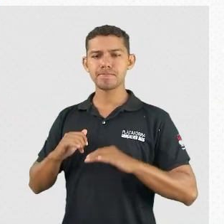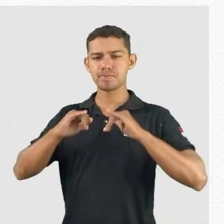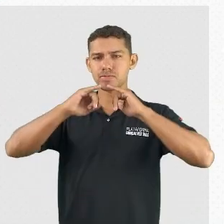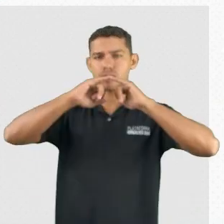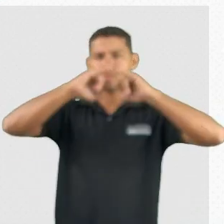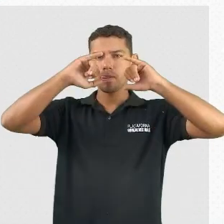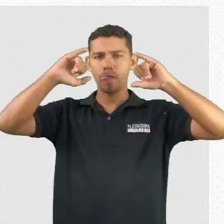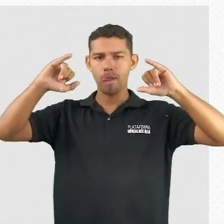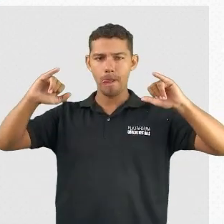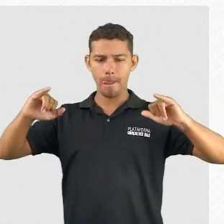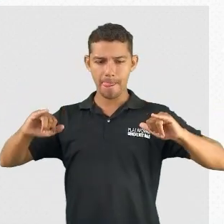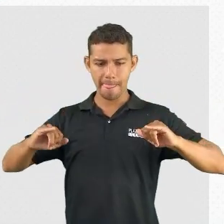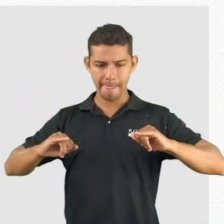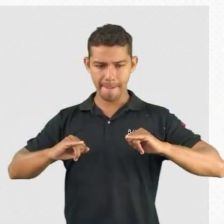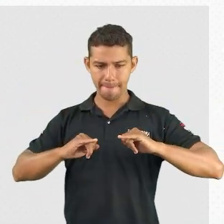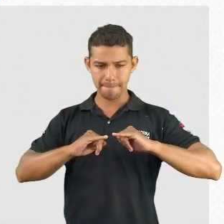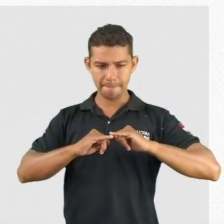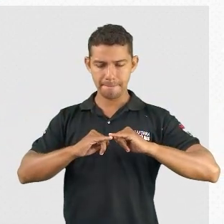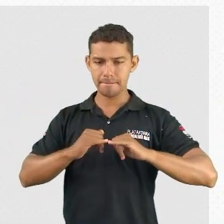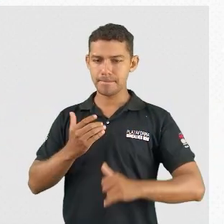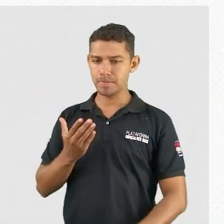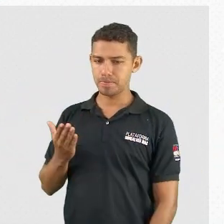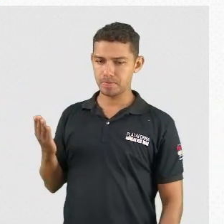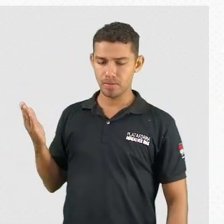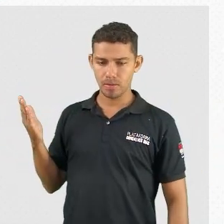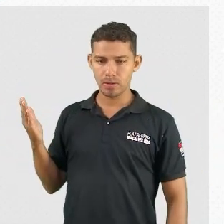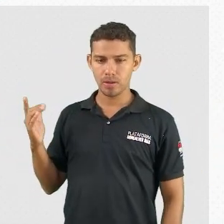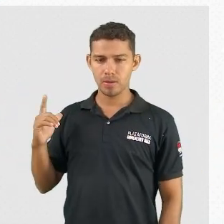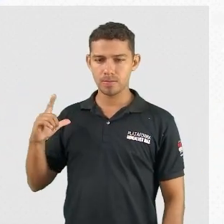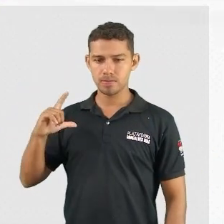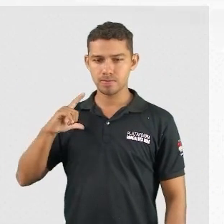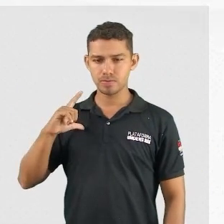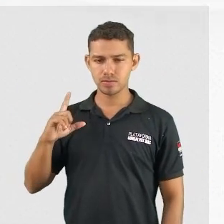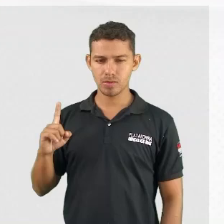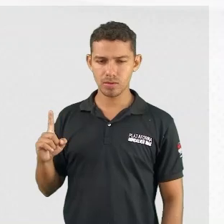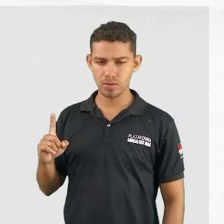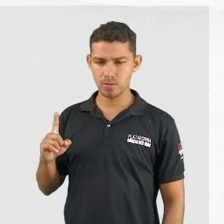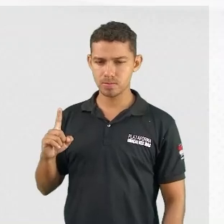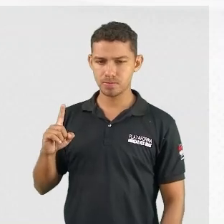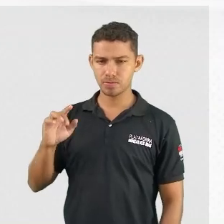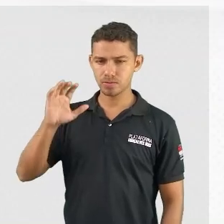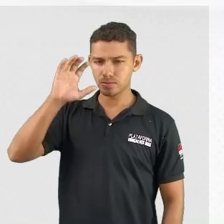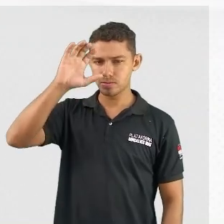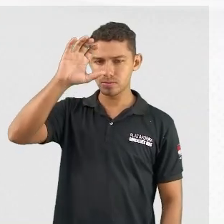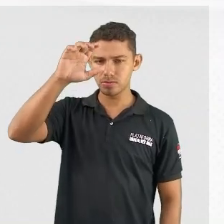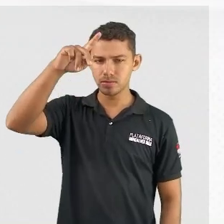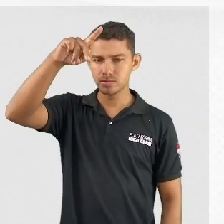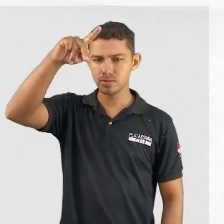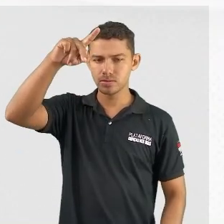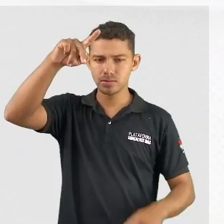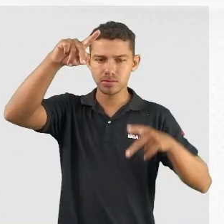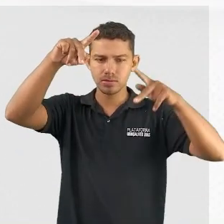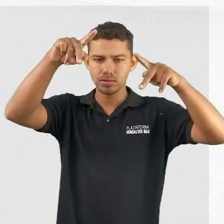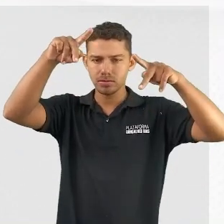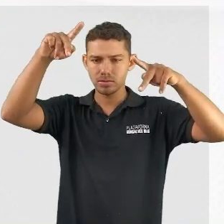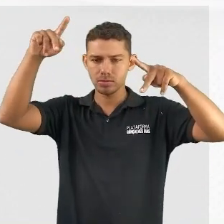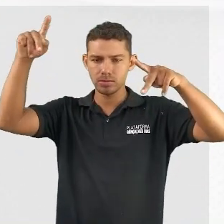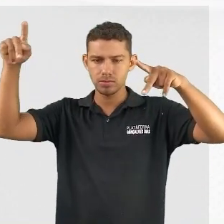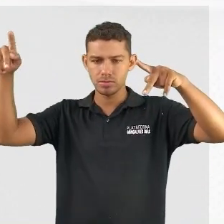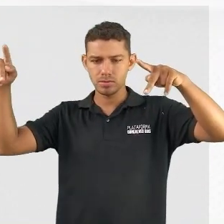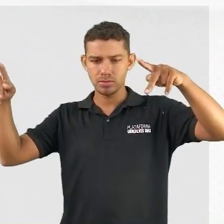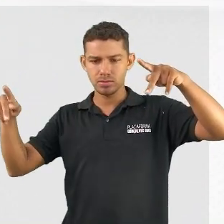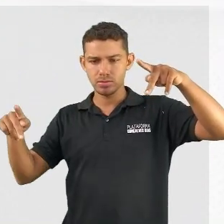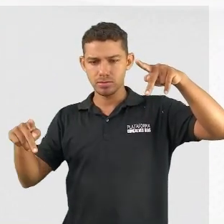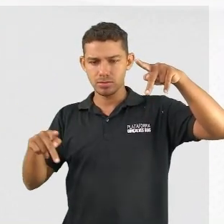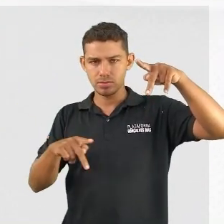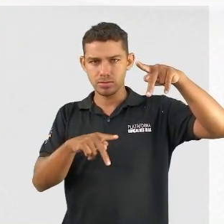vendo aí na tela, né, a gente tem 1, 2, 3, 4, 5 P's, né, 5 palavras com a letra P.